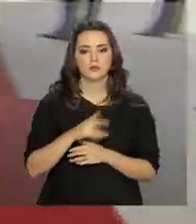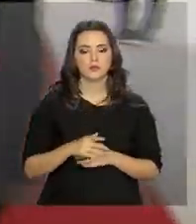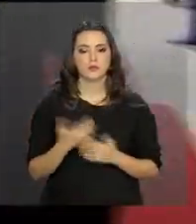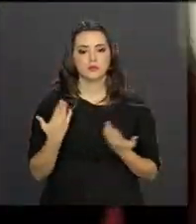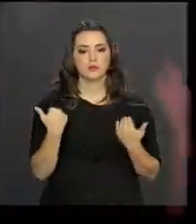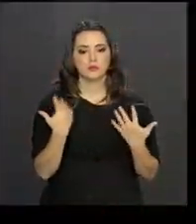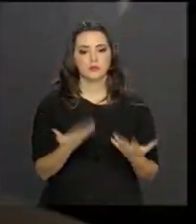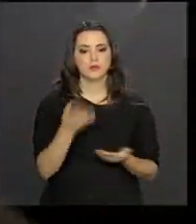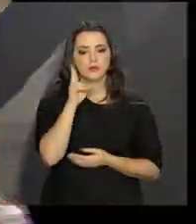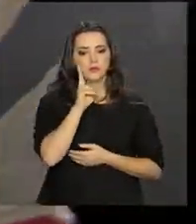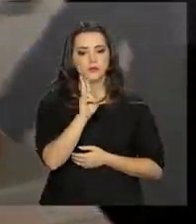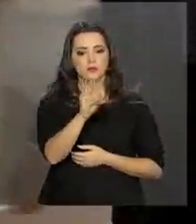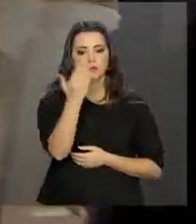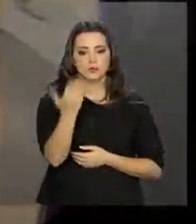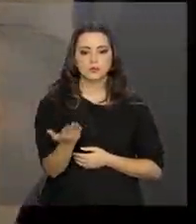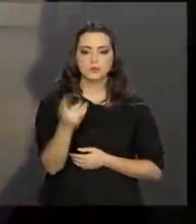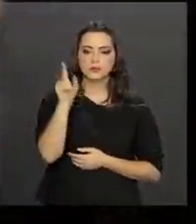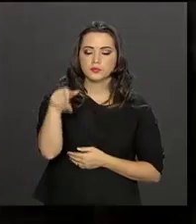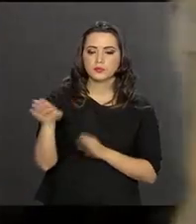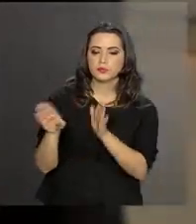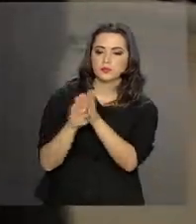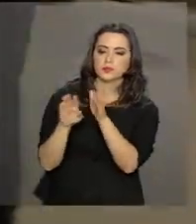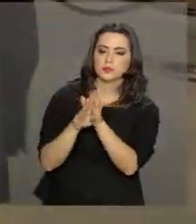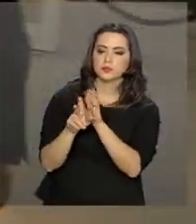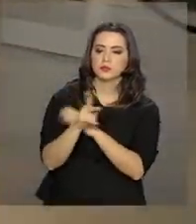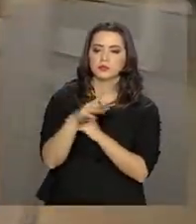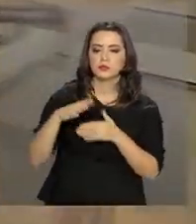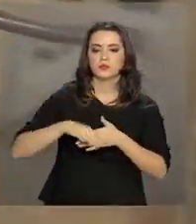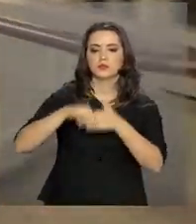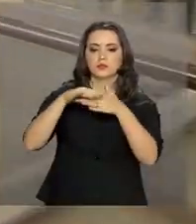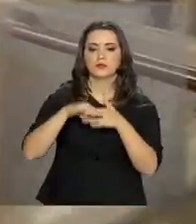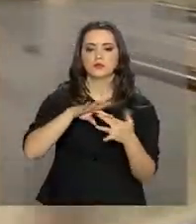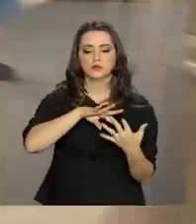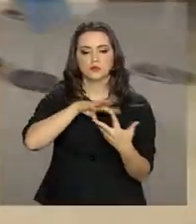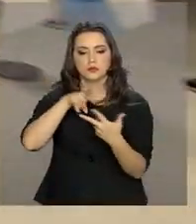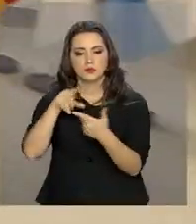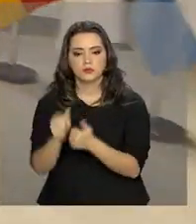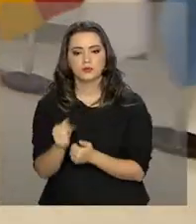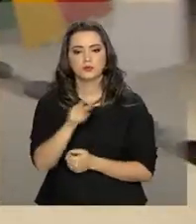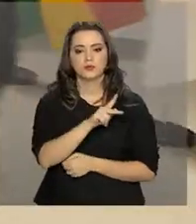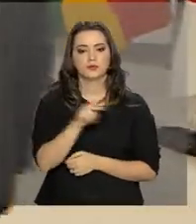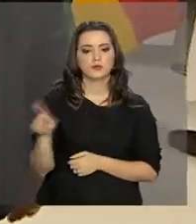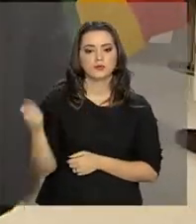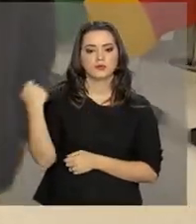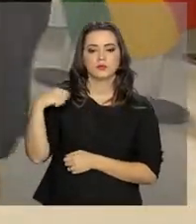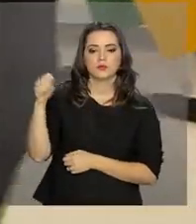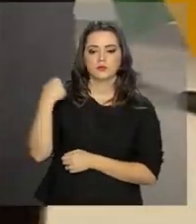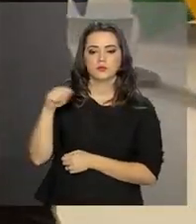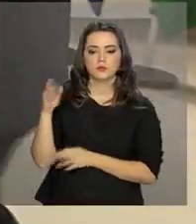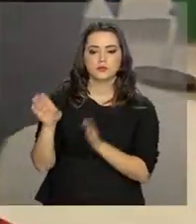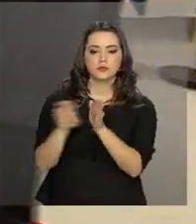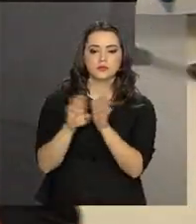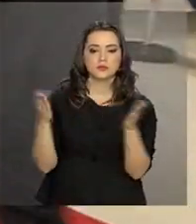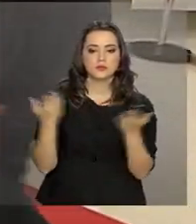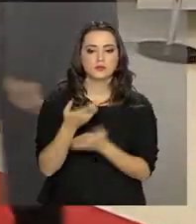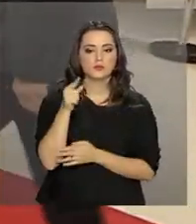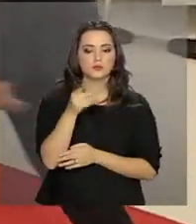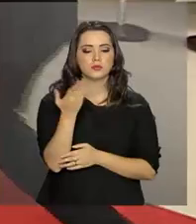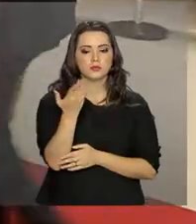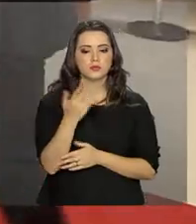Então, estamos aí com imagens ao vivo da chegada dos líderes mundiais, o presidente da Argentina chegando